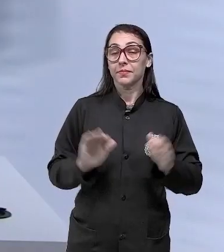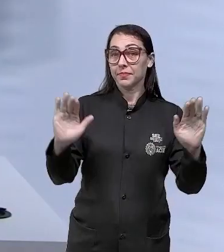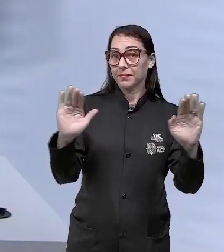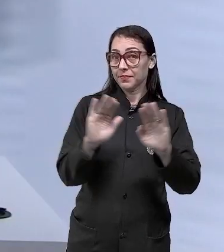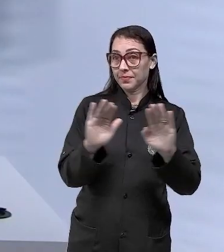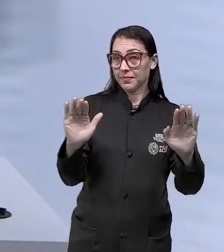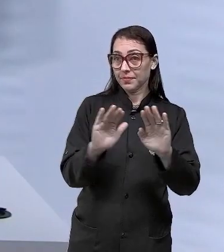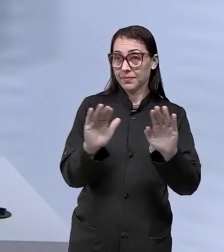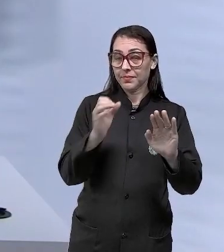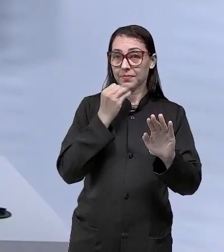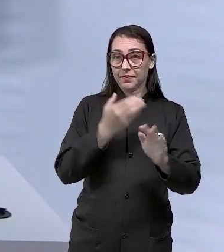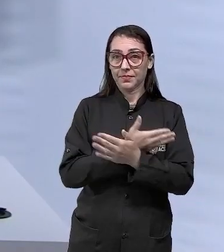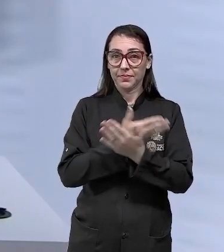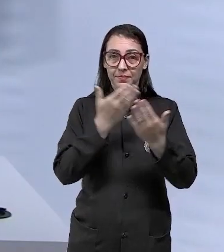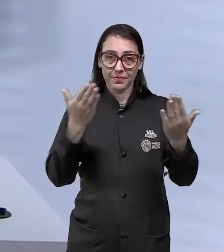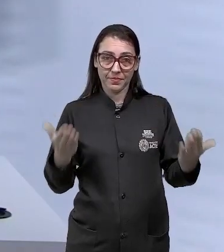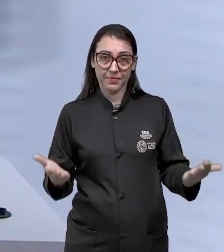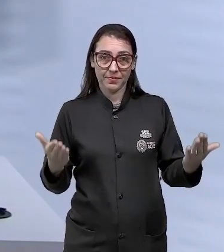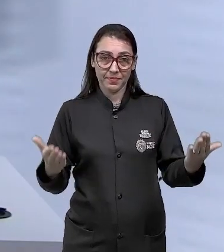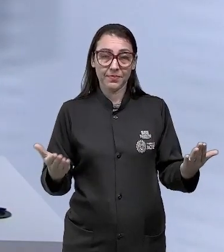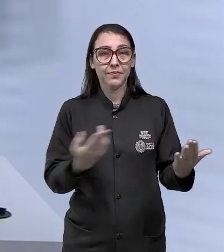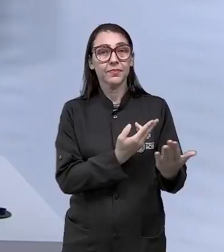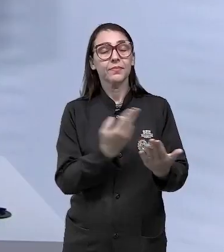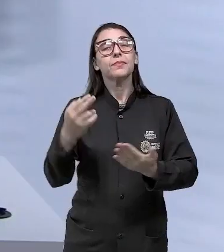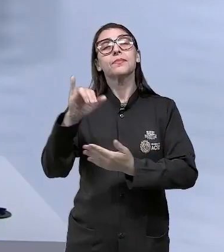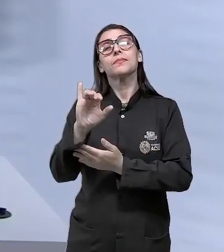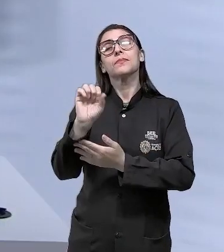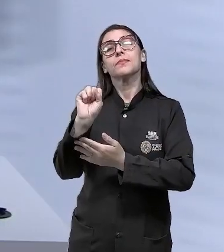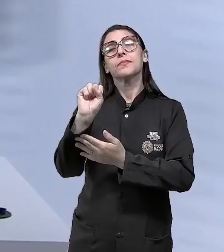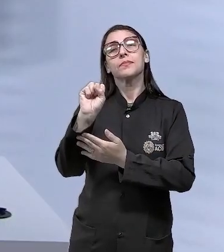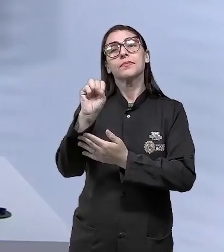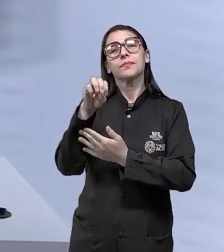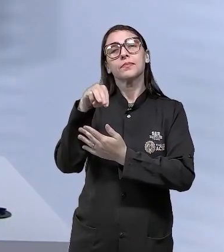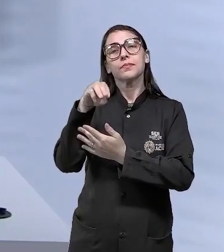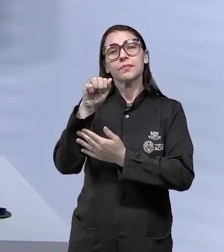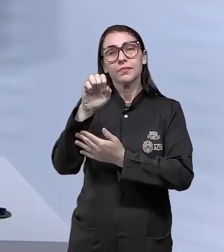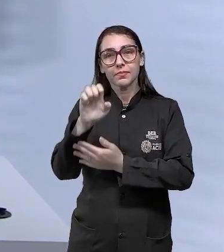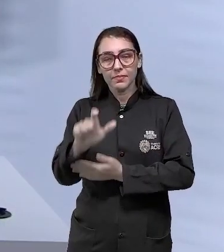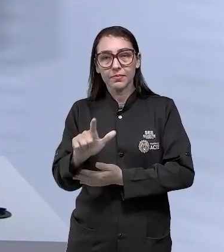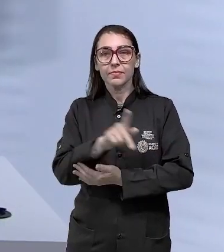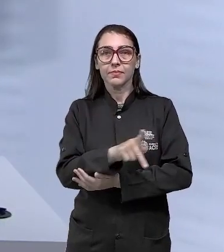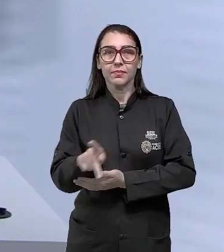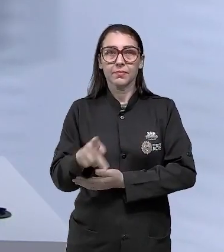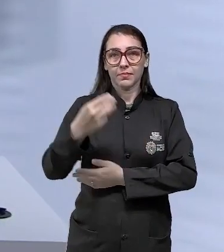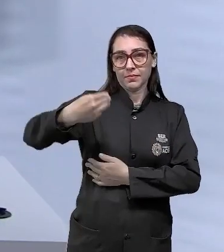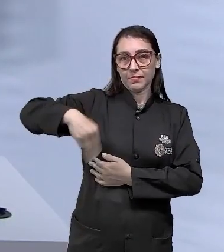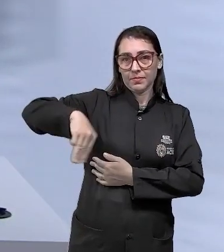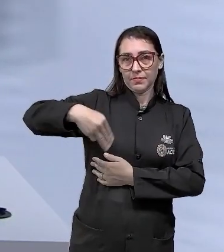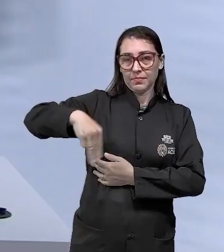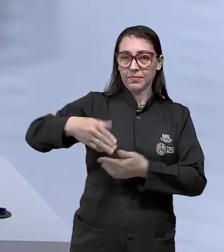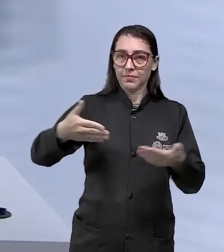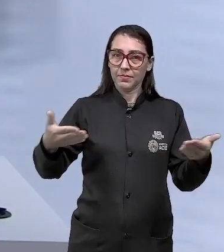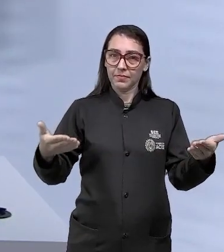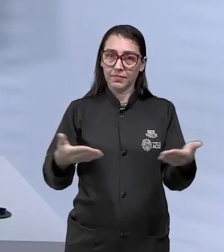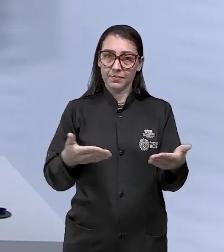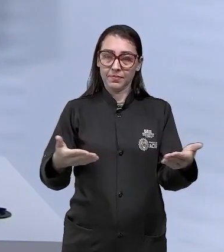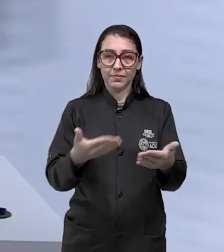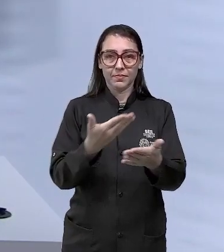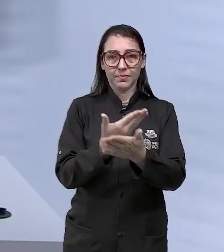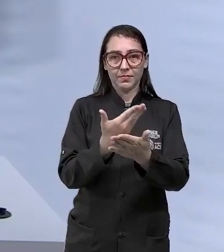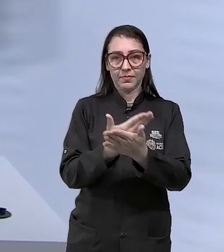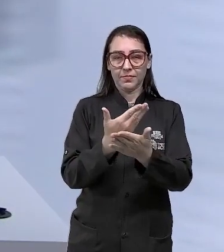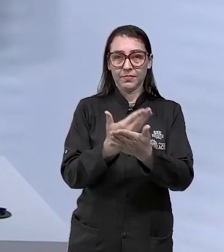Olá, tudo bem com vocês? O meu nome é Ismael Dourado, eu sou professor de matemática e agora, nesta aula, nós